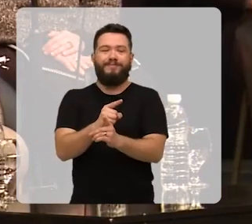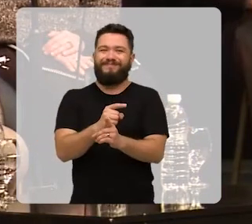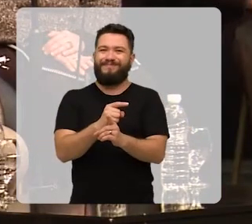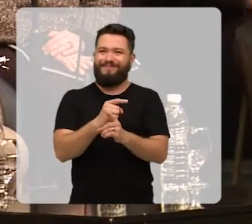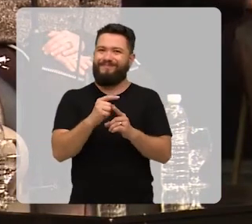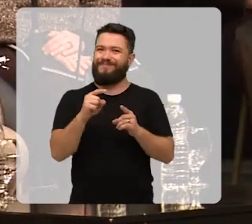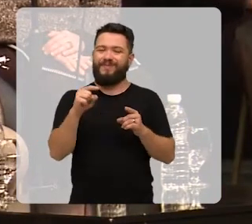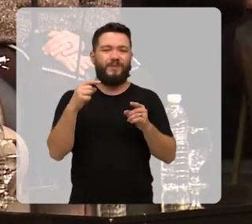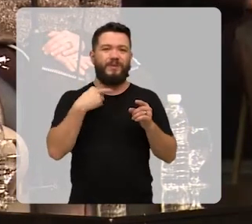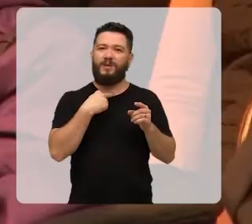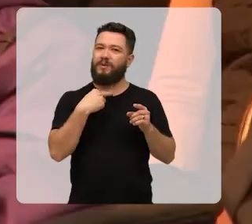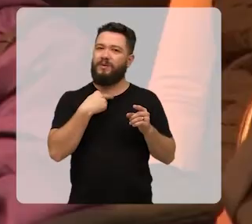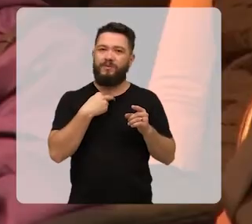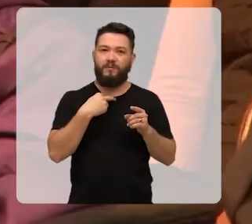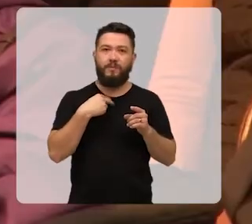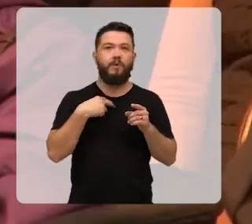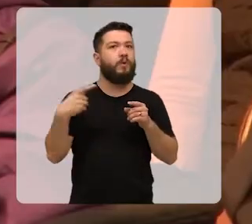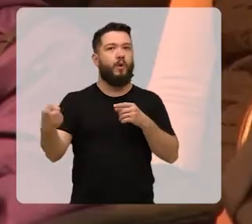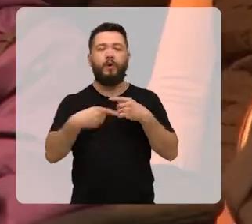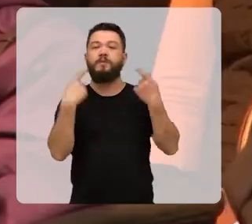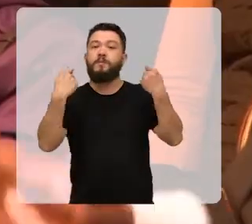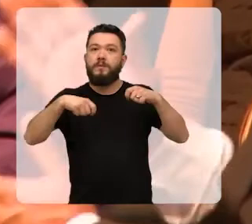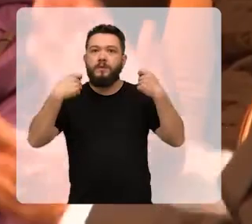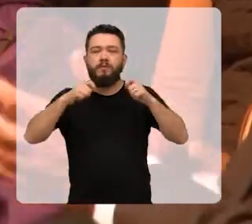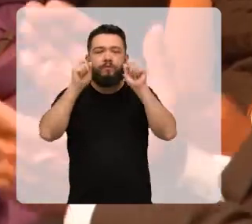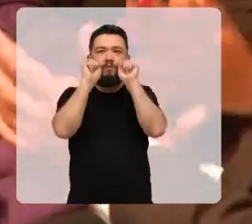é a constante de vigilância obrigado